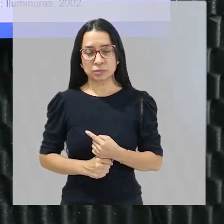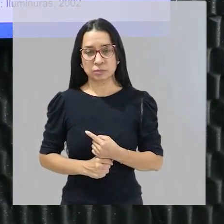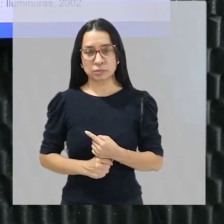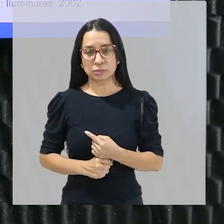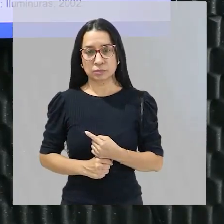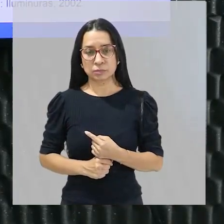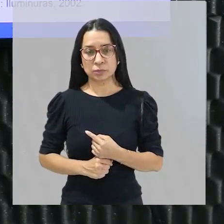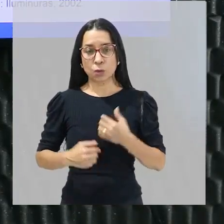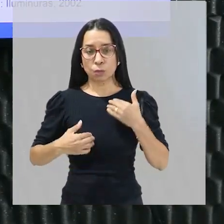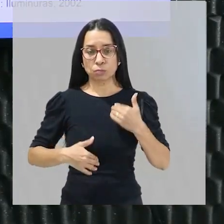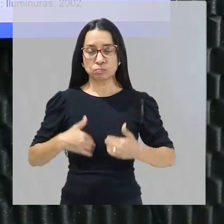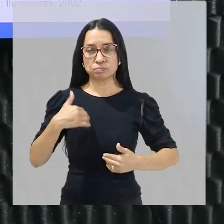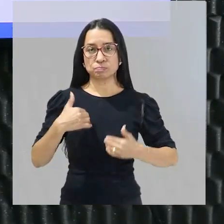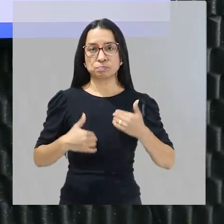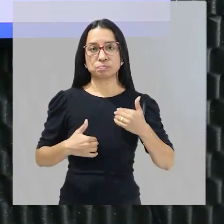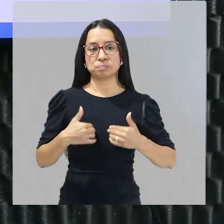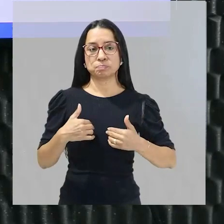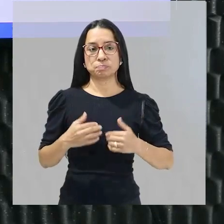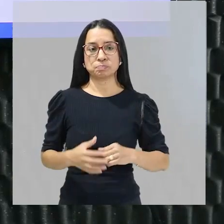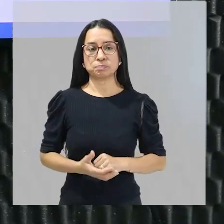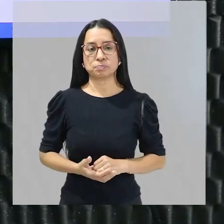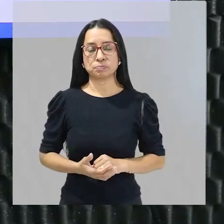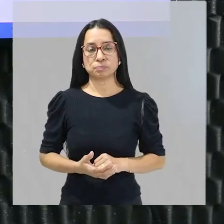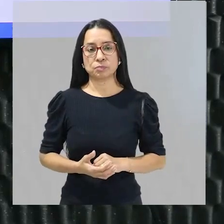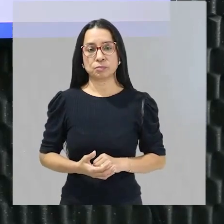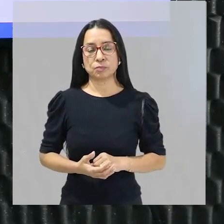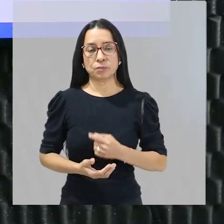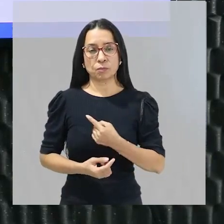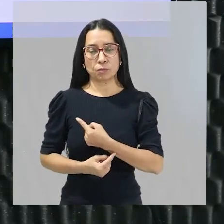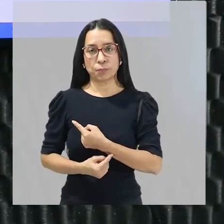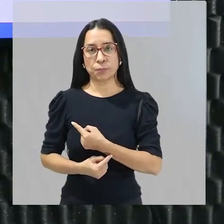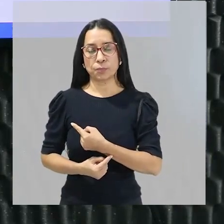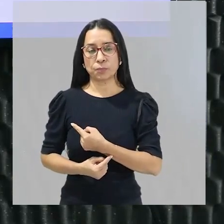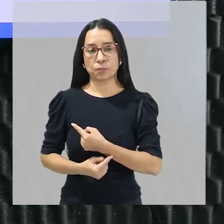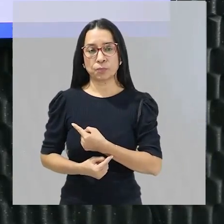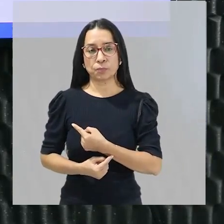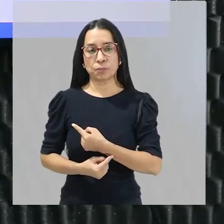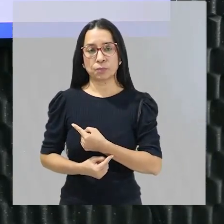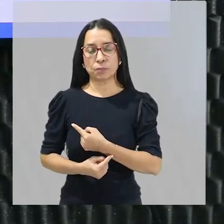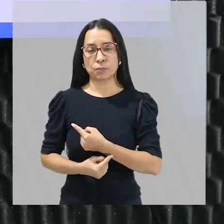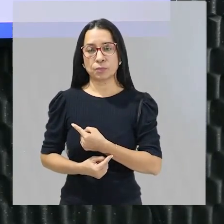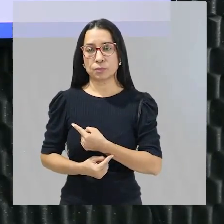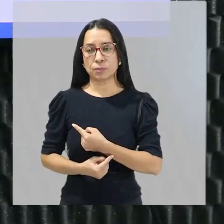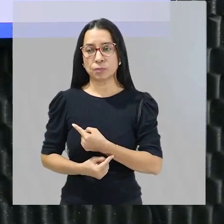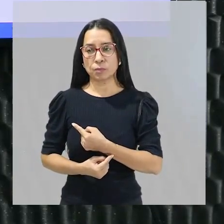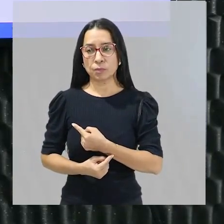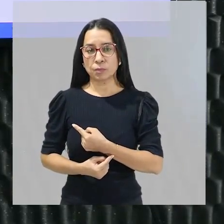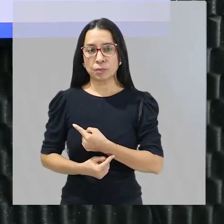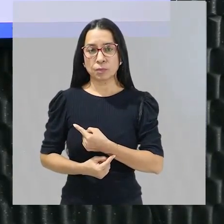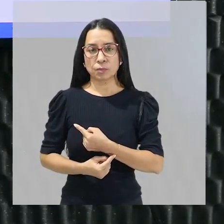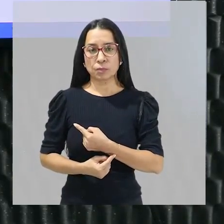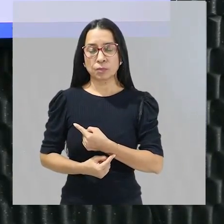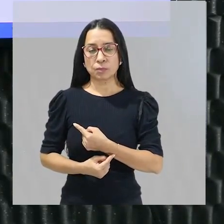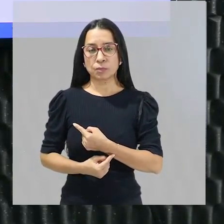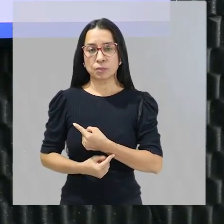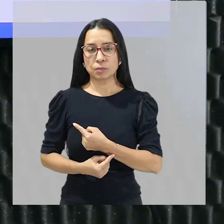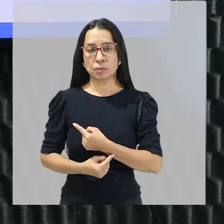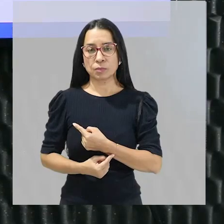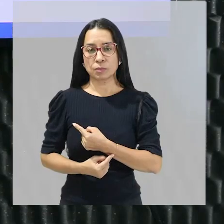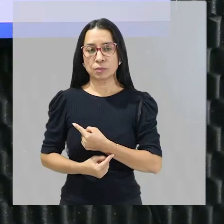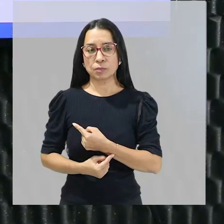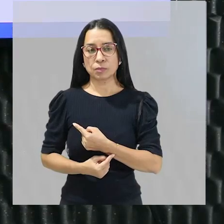Antunes, o corpo, certo? O fragmento do texto de Arnaldo Antunes aponta para uma questão de extrema relevância